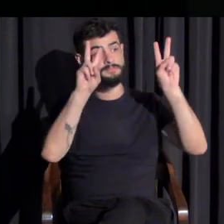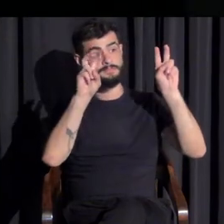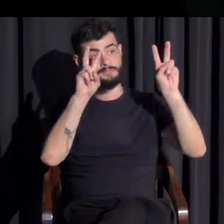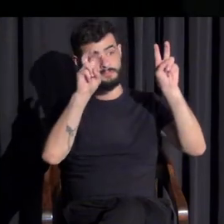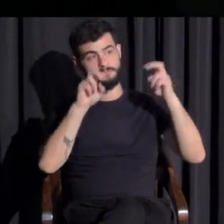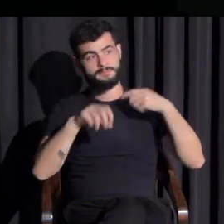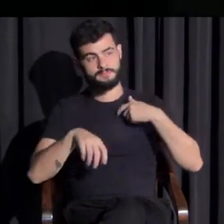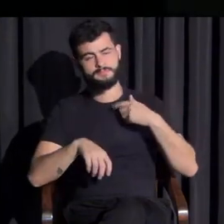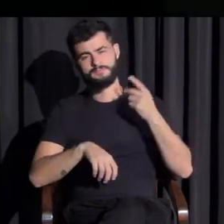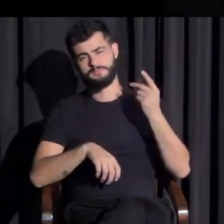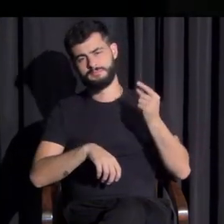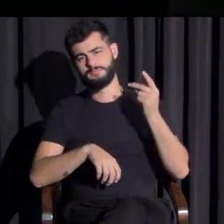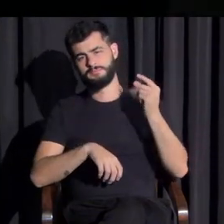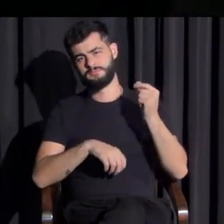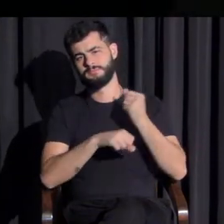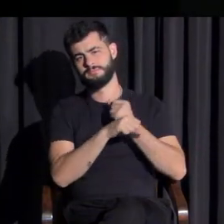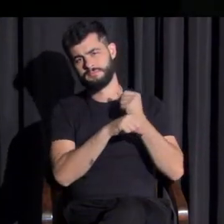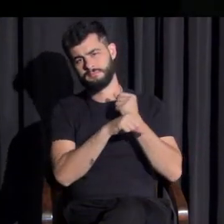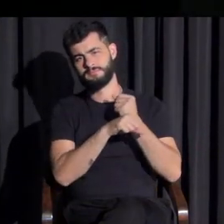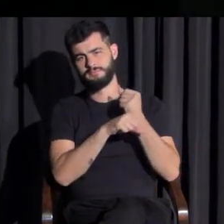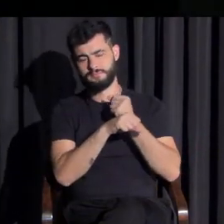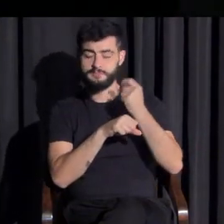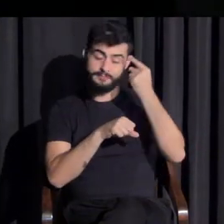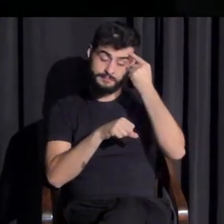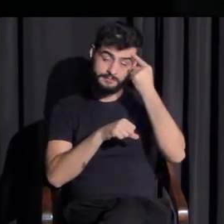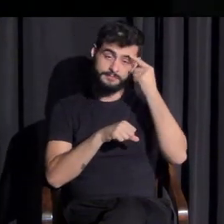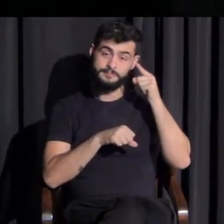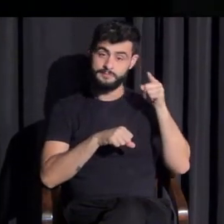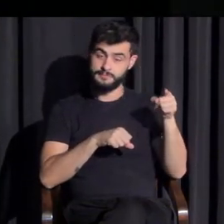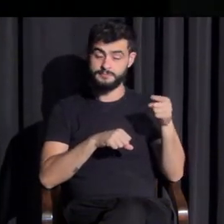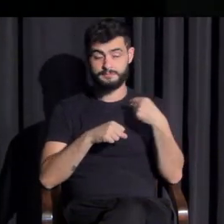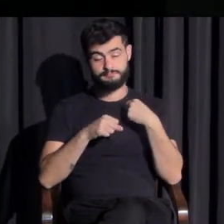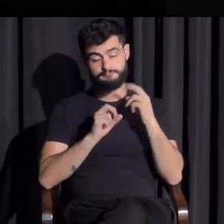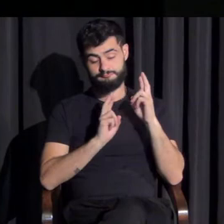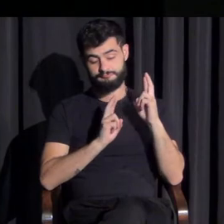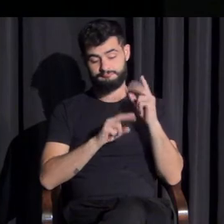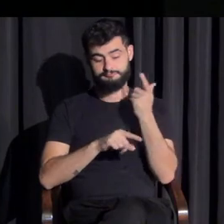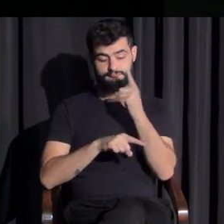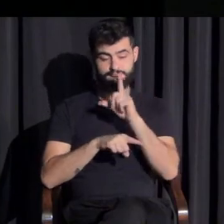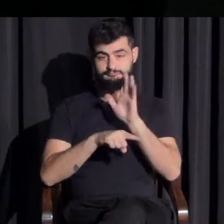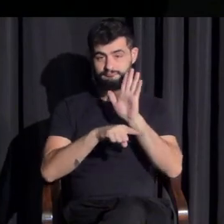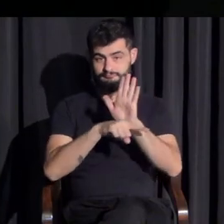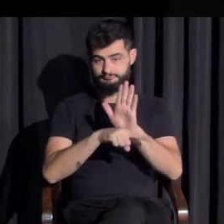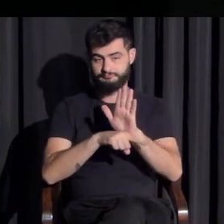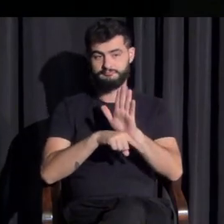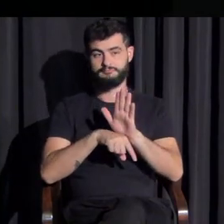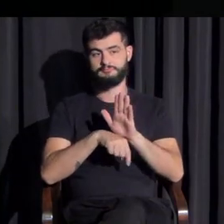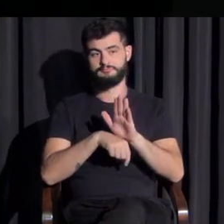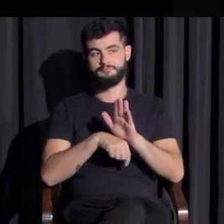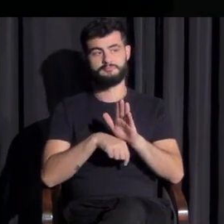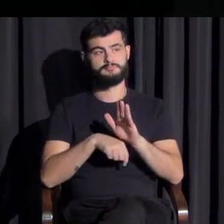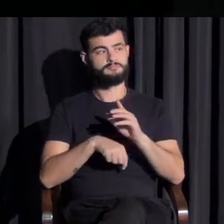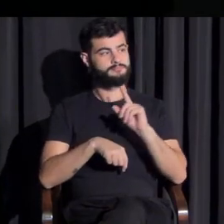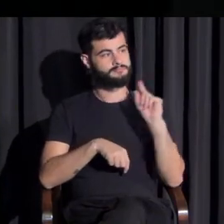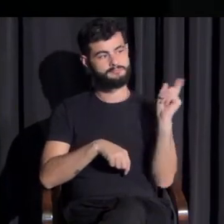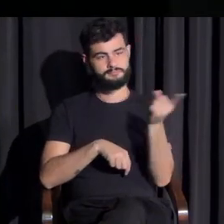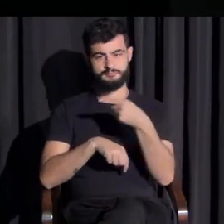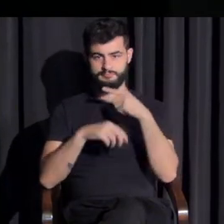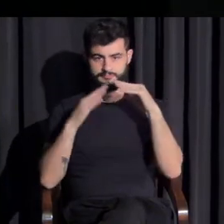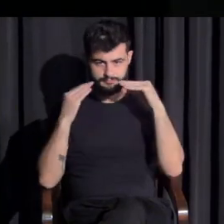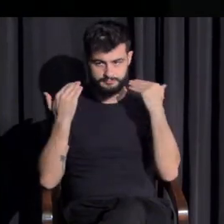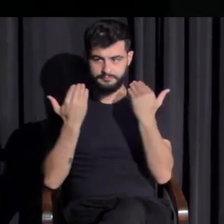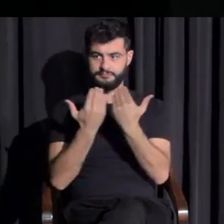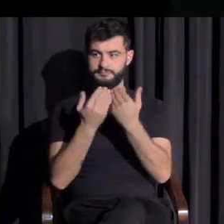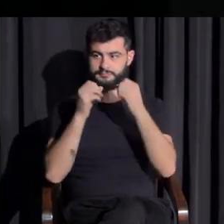já, alguns anos, né, e espero contribuir com o seminário aqui de vocês. Já vi as